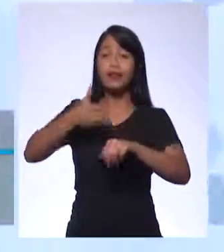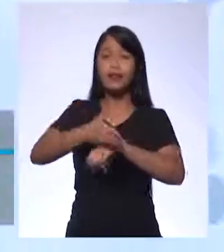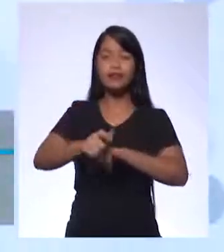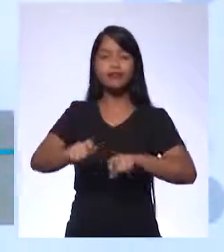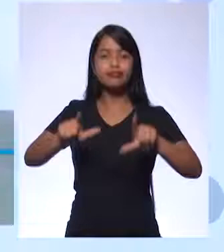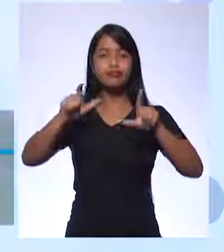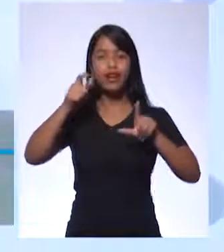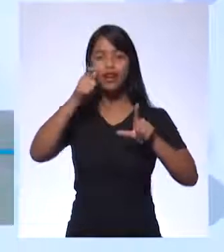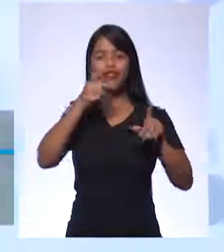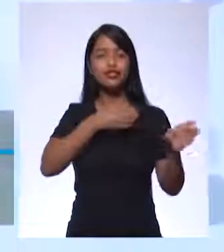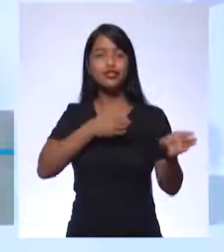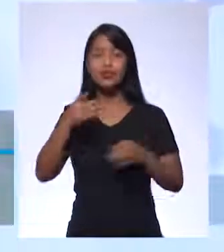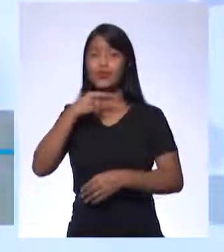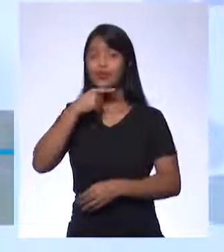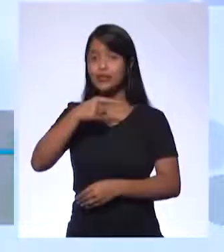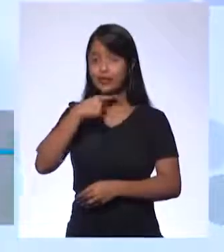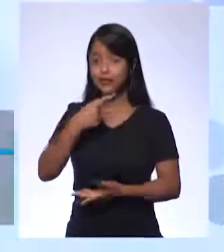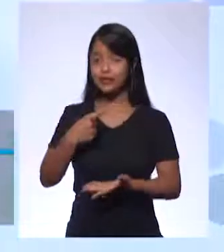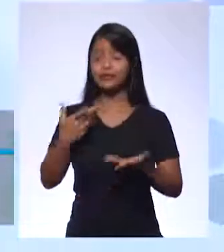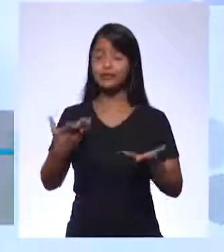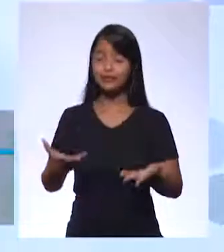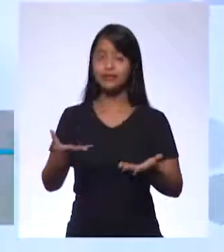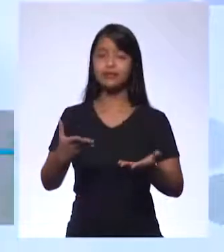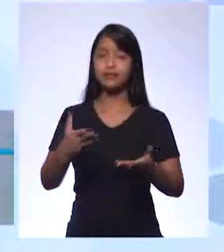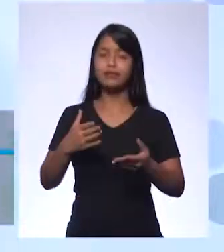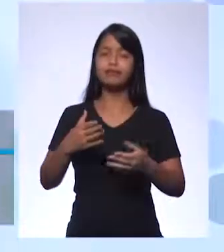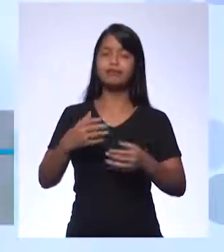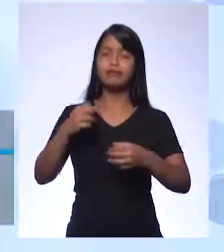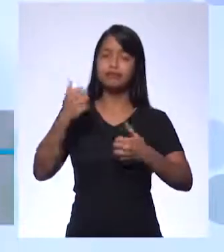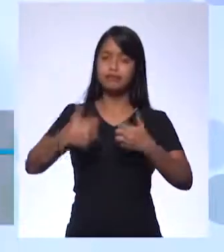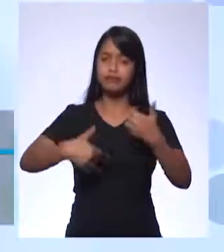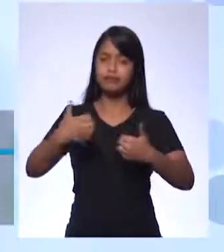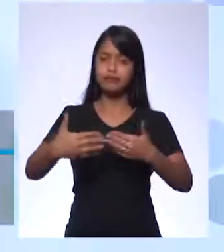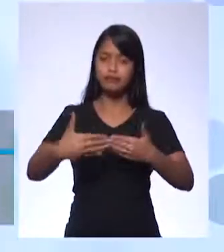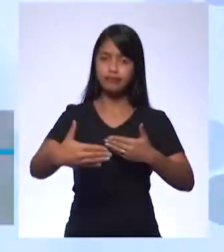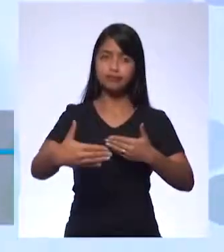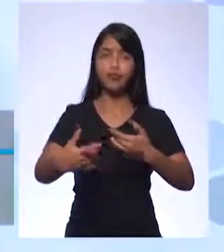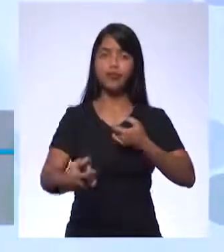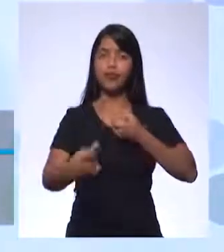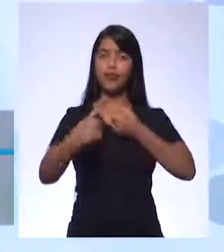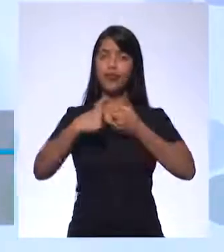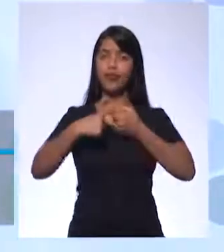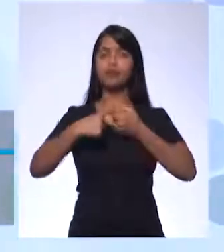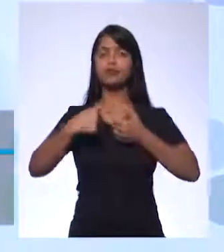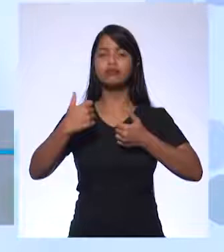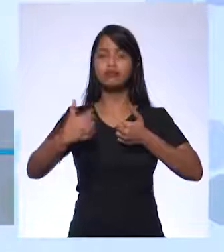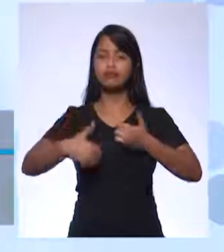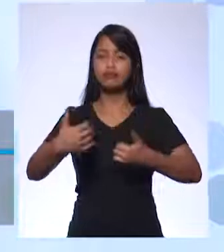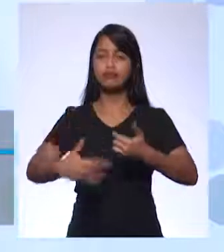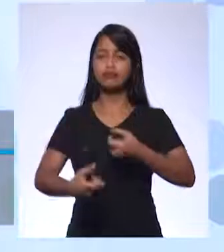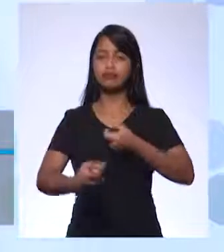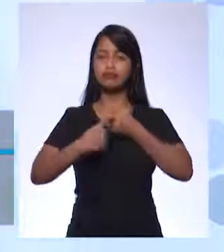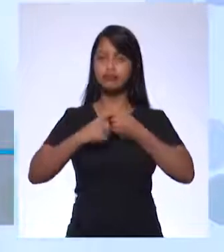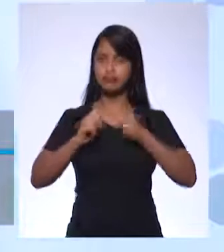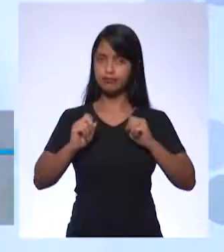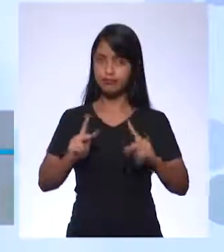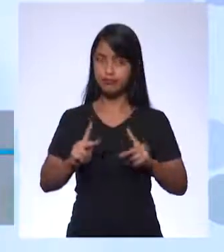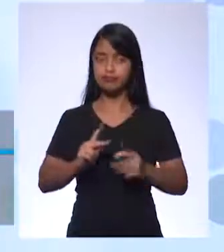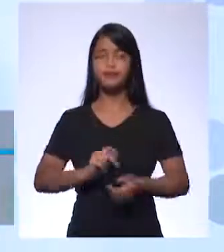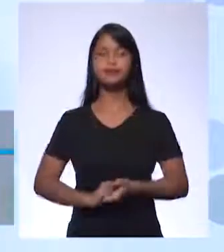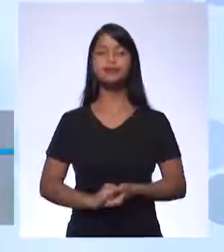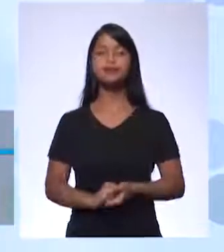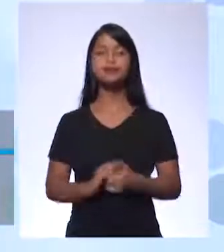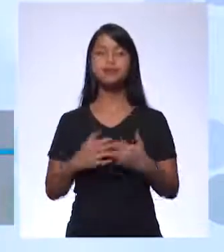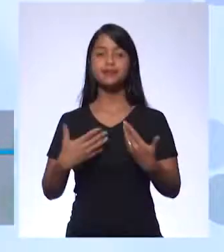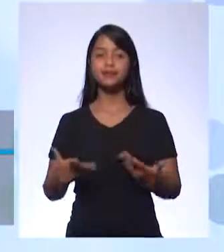essa questão de retornar um pouquinho, mas depois a gente avança, depois retorna um pouquinho, tá bom? Igual a gente faz na sala de aula, né, gente? Não está muito diferente. Pois